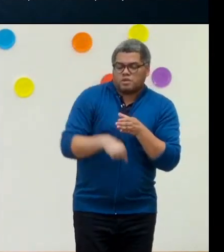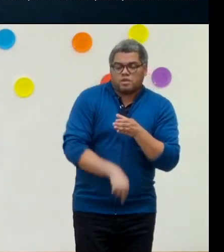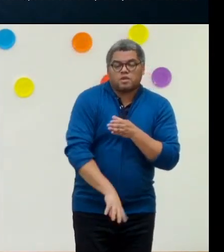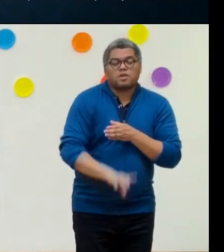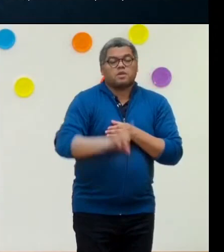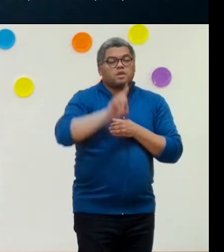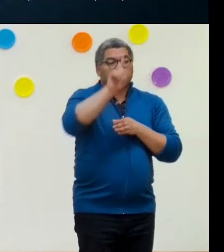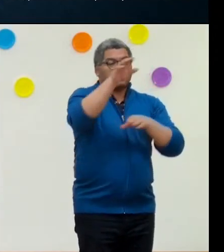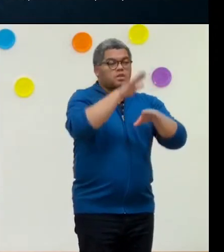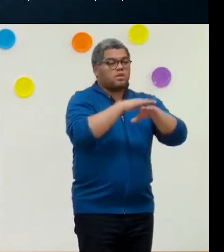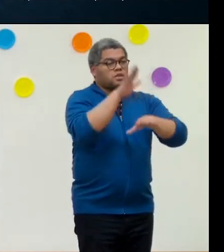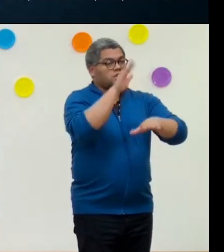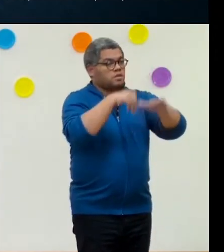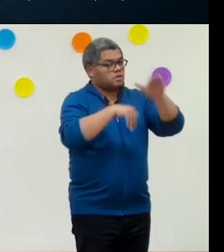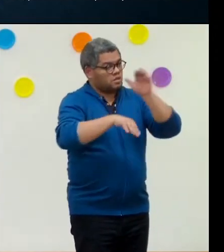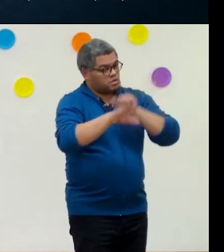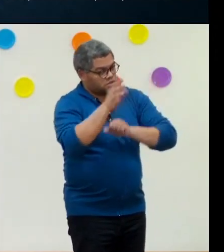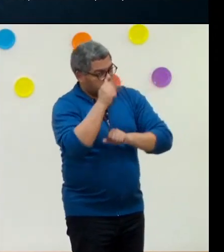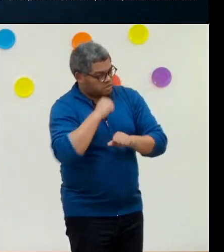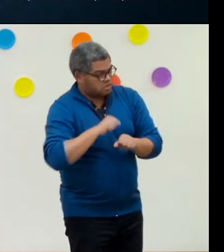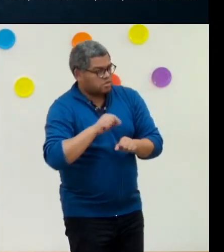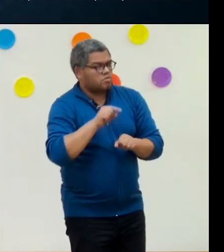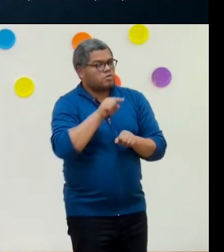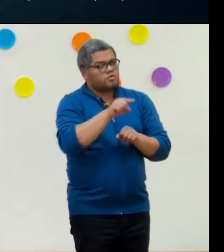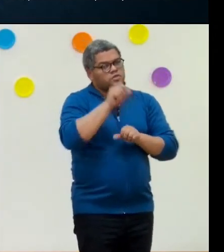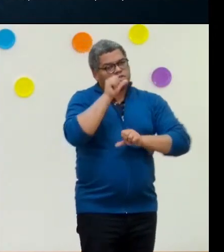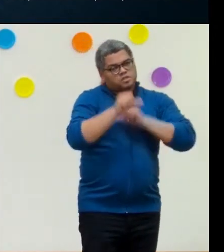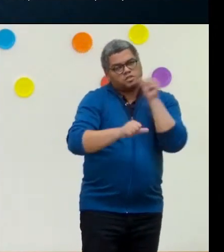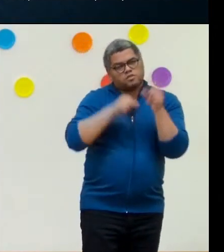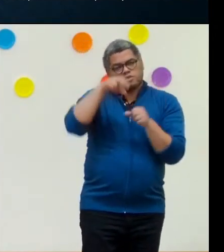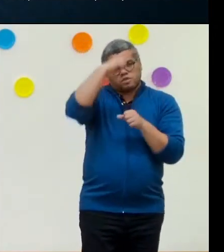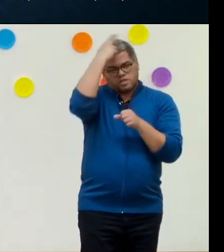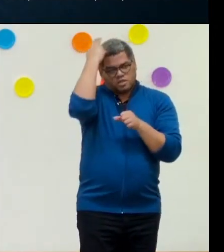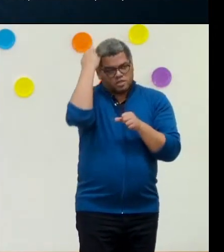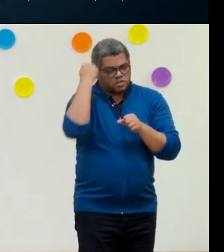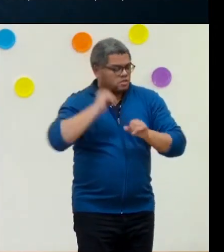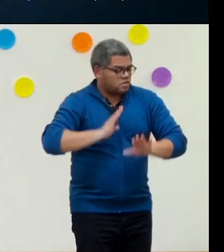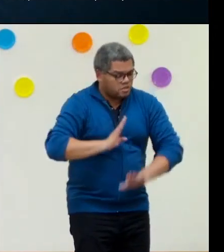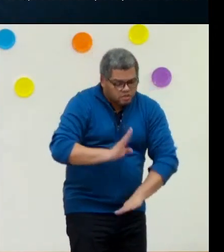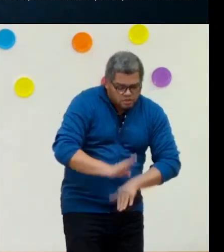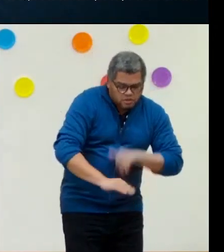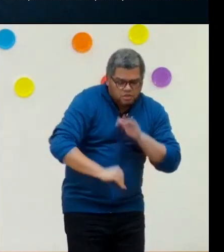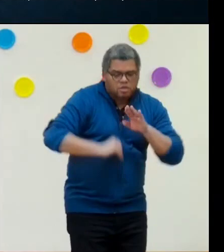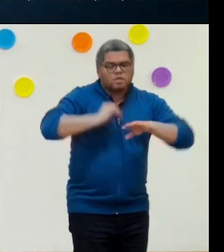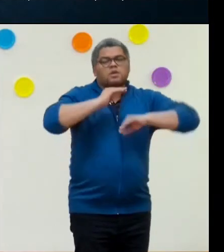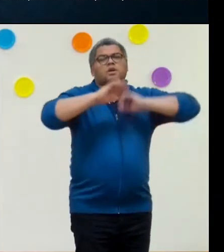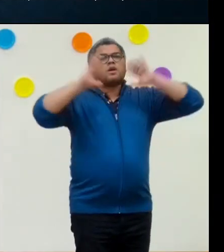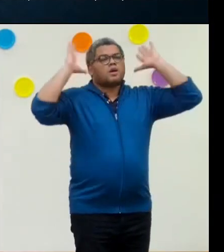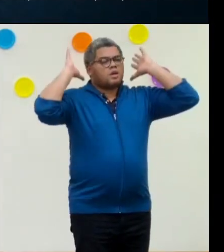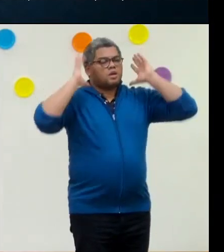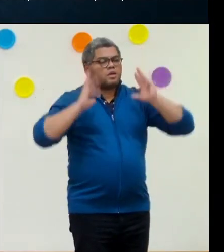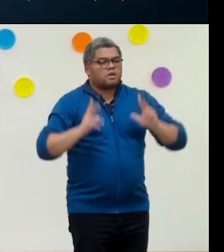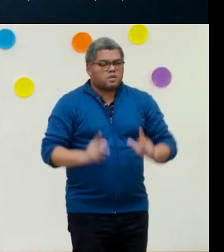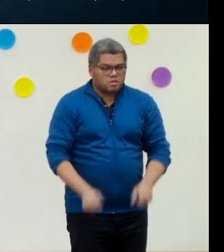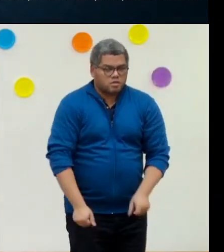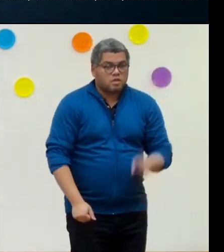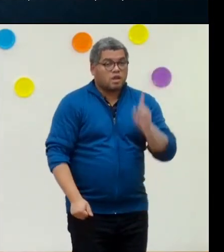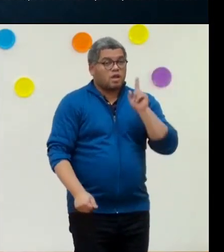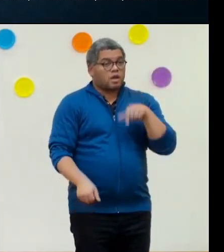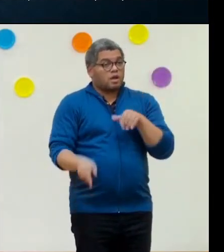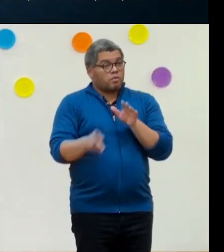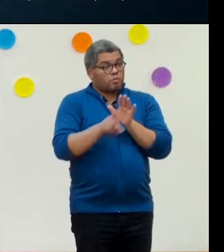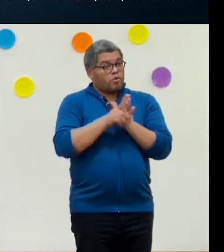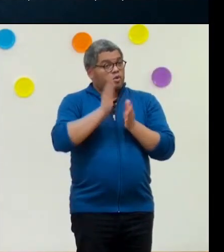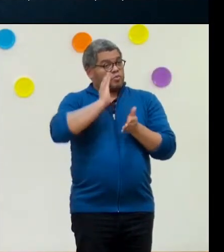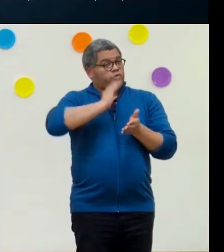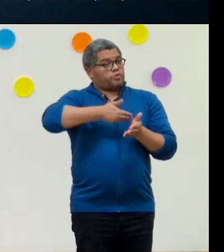santo no que Ele pode ver, que é você inteiro, por dentro. O chamado à santidade é uma questão do coração, em primeiro